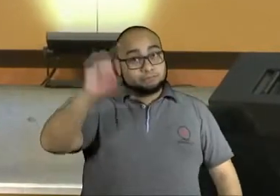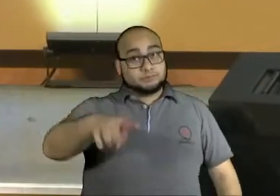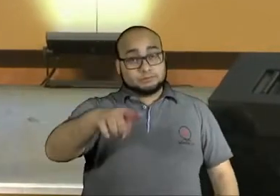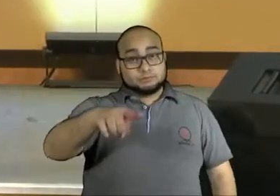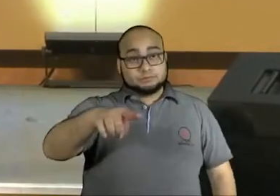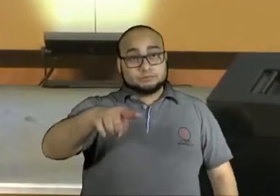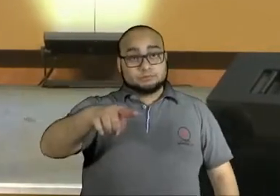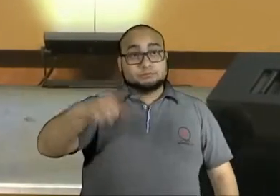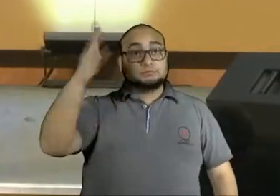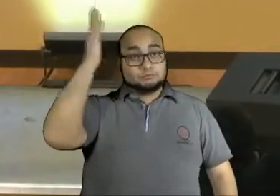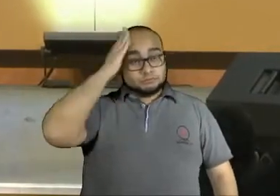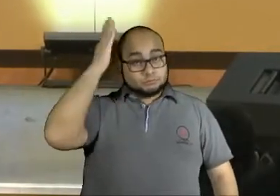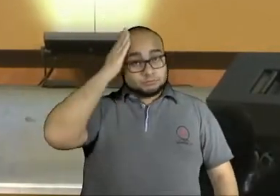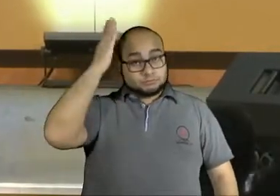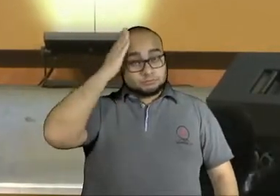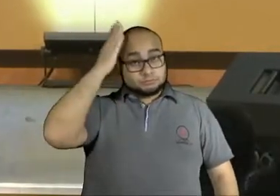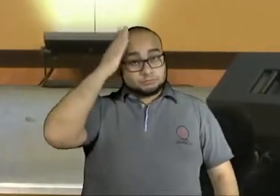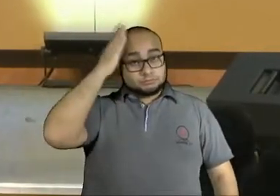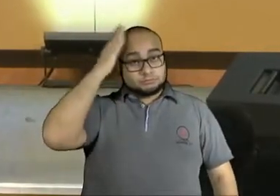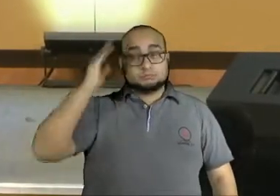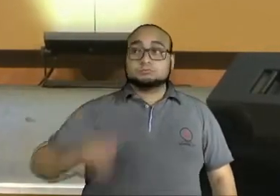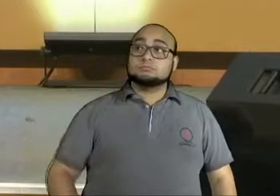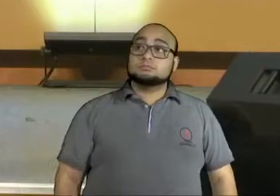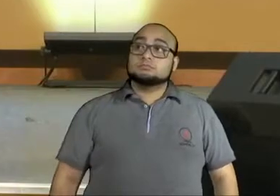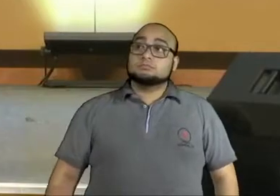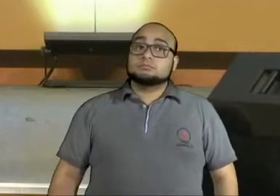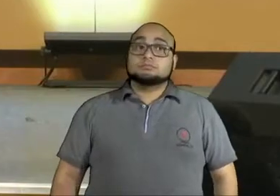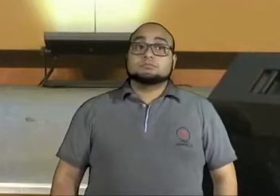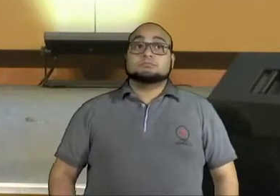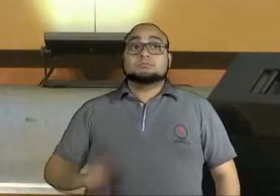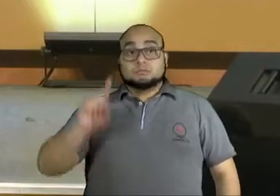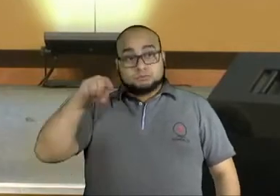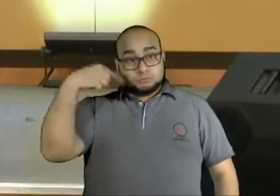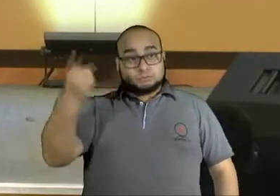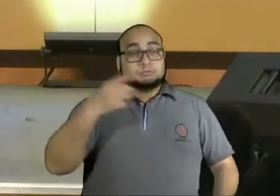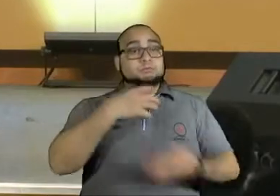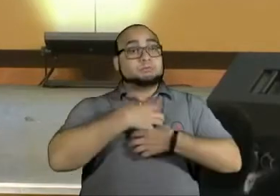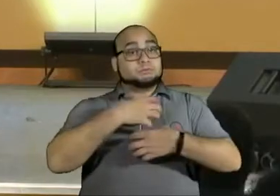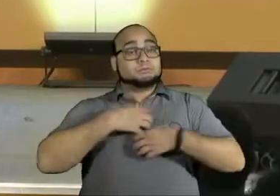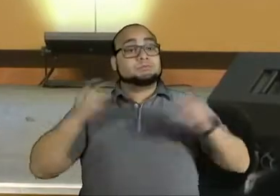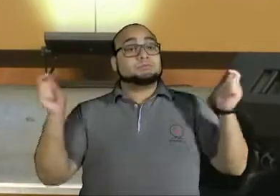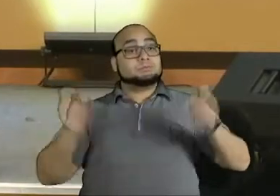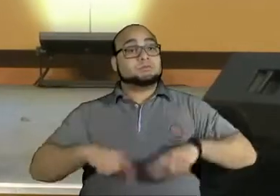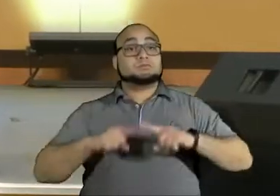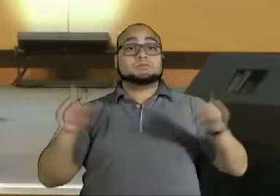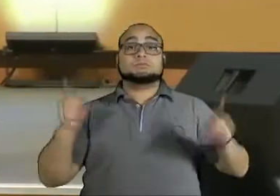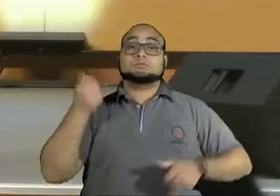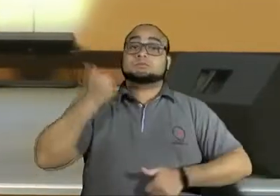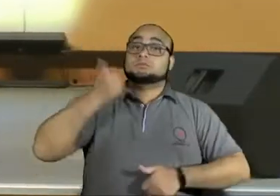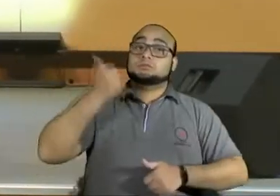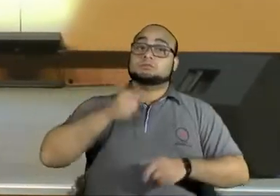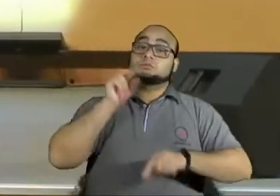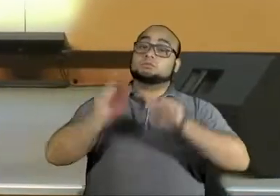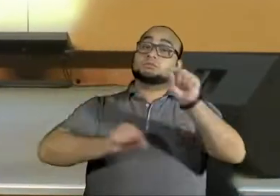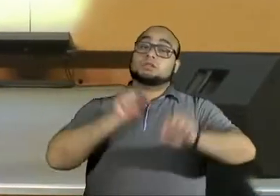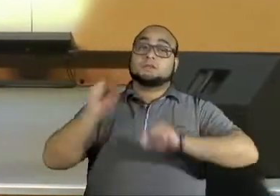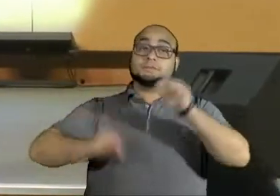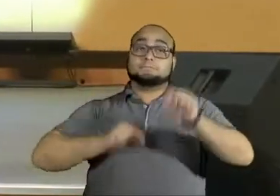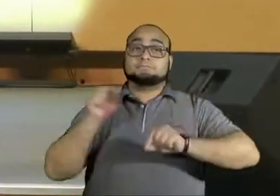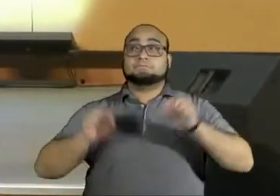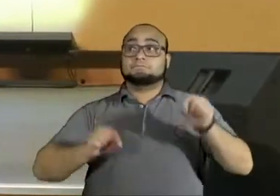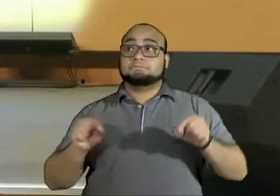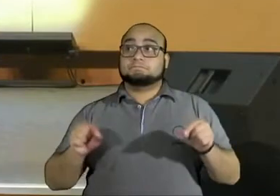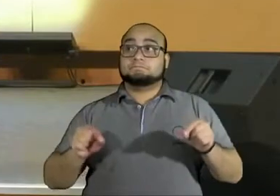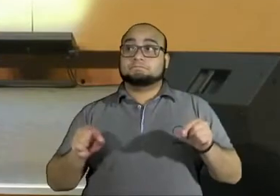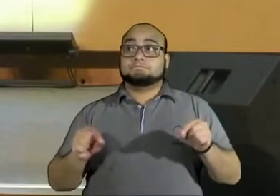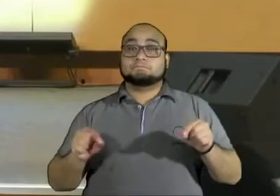sabe. Depois você pode até sentir, mas primeiro você precisa. Camila, eu quero voltar para